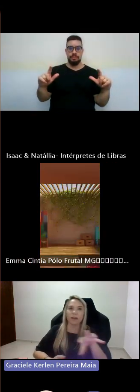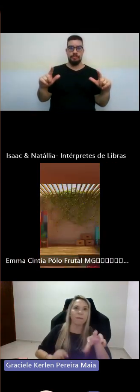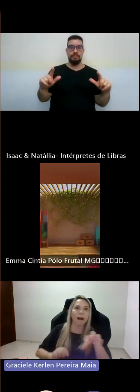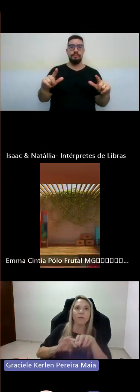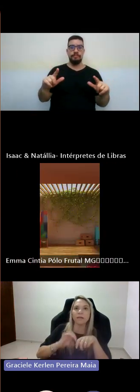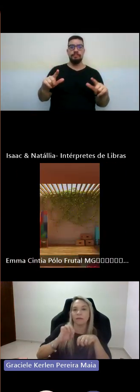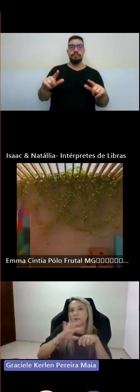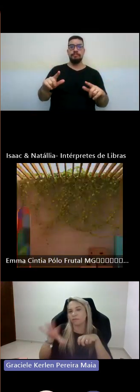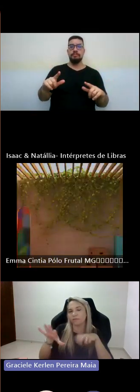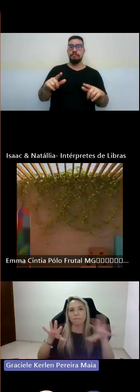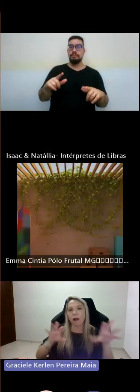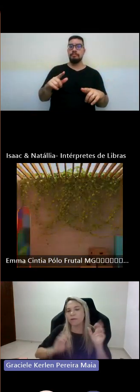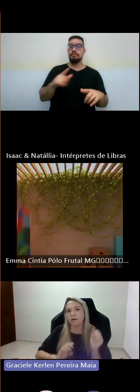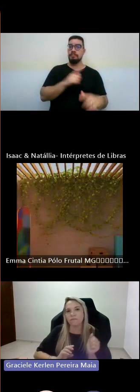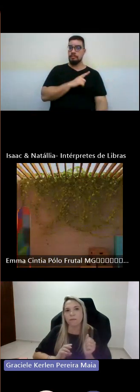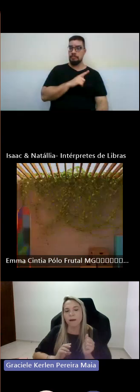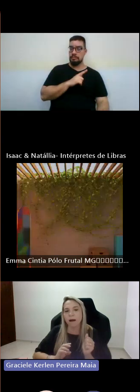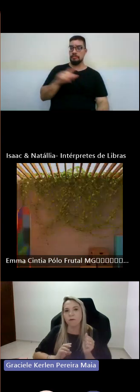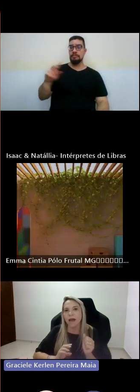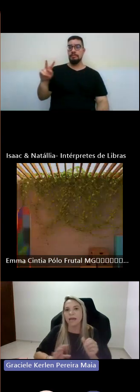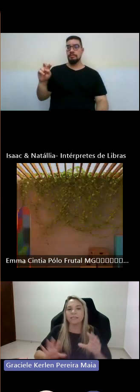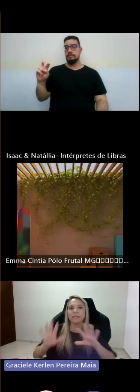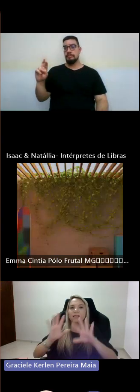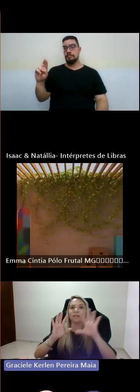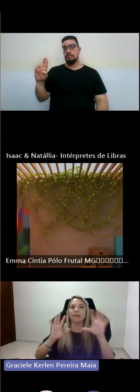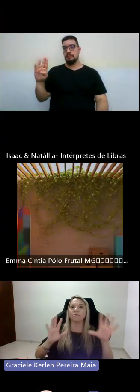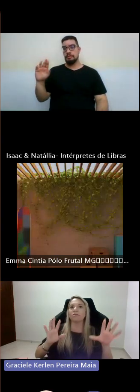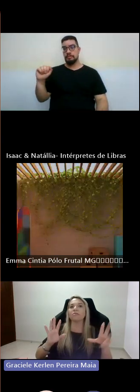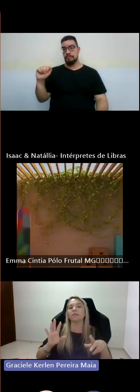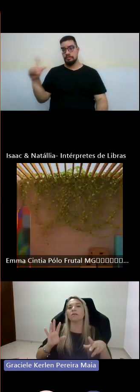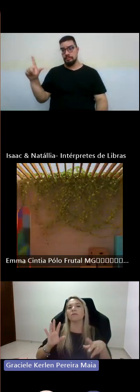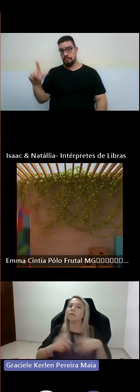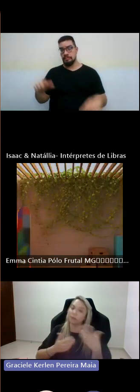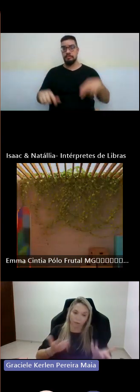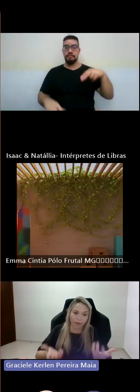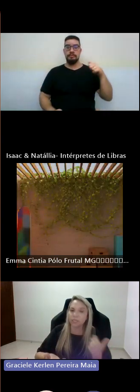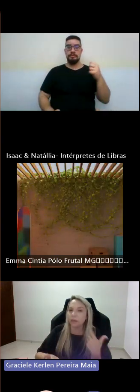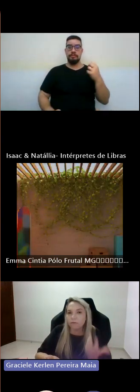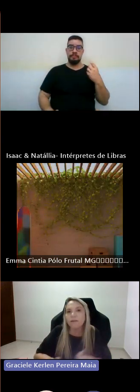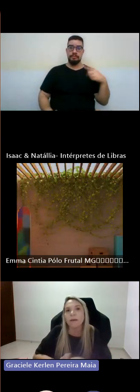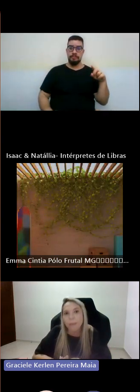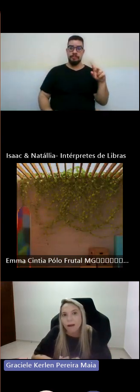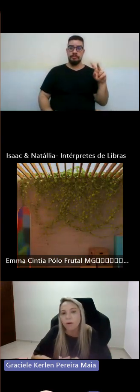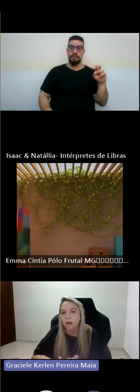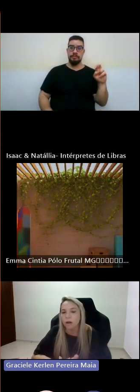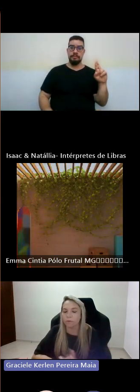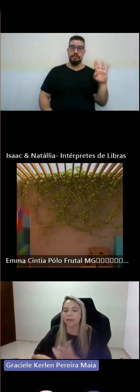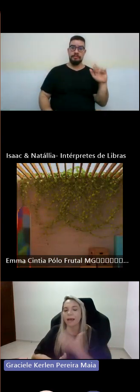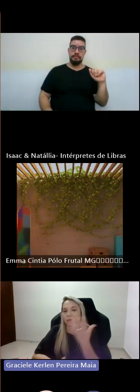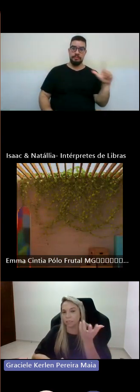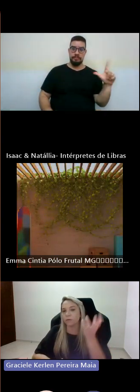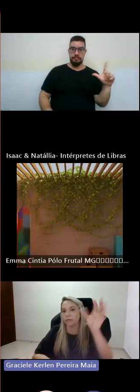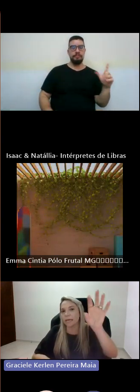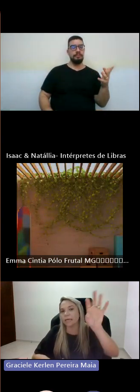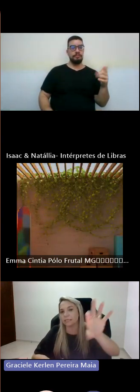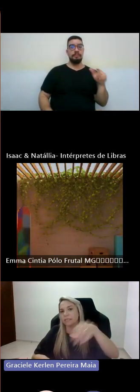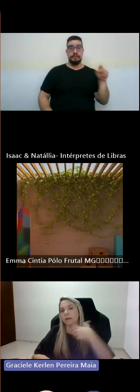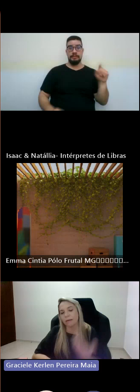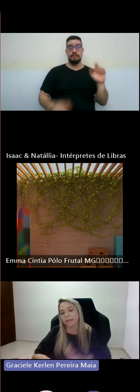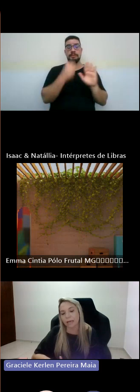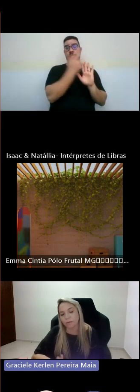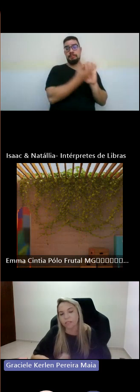parte verbal, linguagem verbal e não verbal. Esses desenhos todos que estão aí é linguagem não verbal, porque a língua, né,